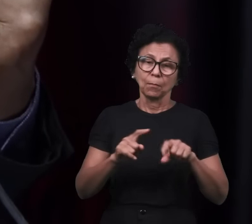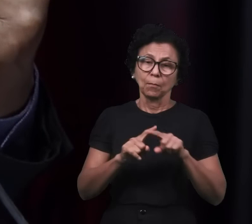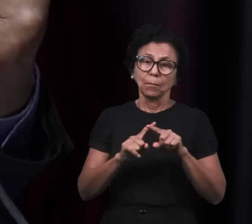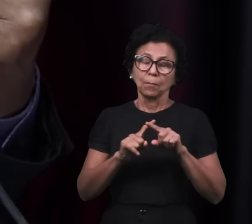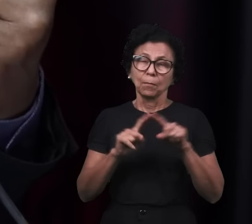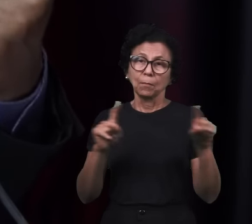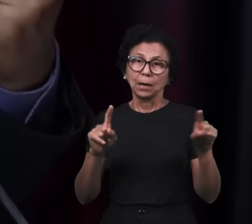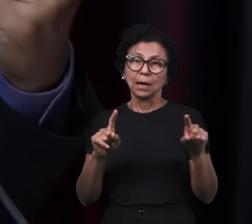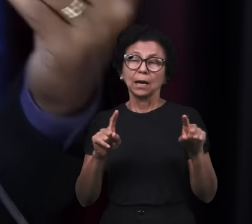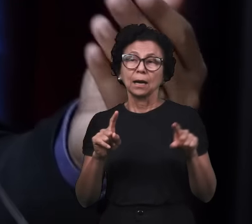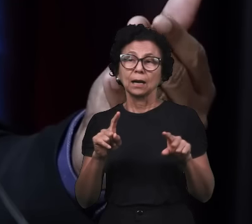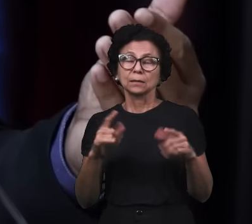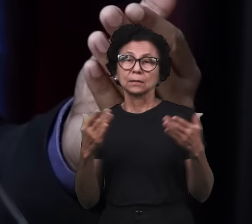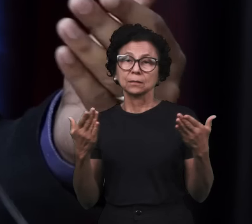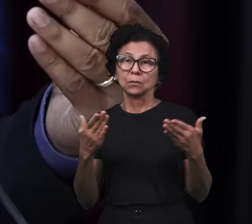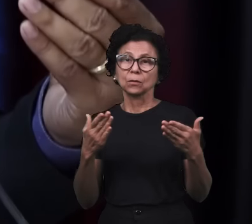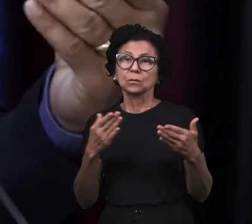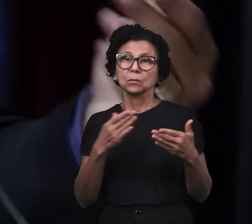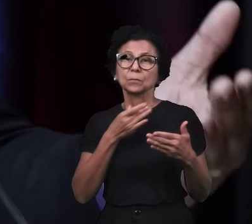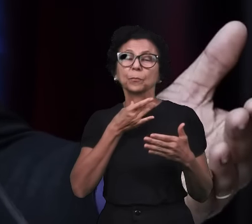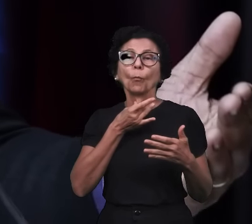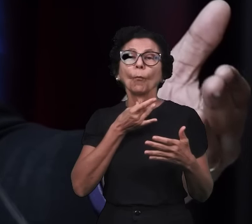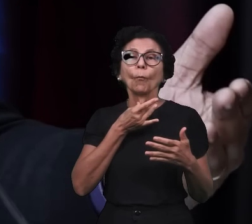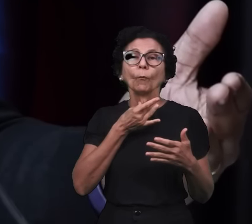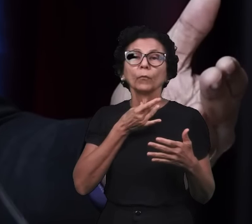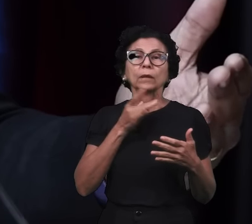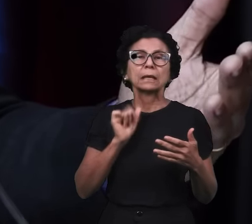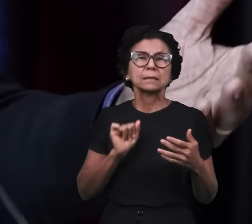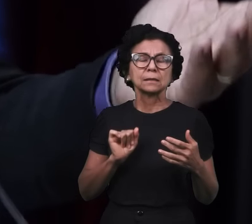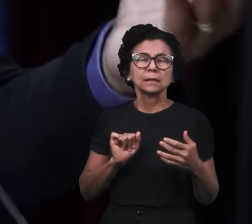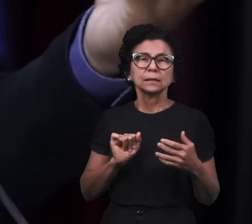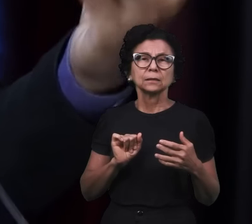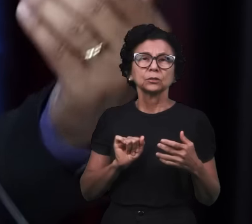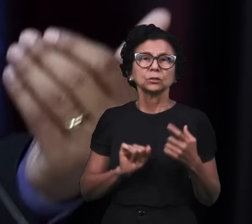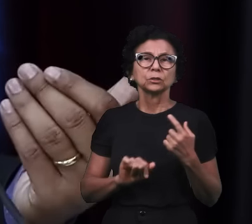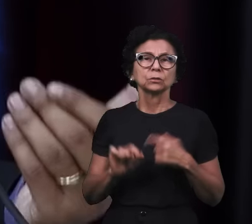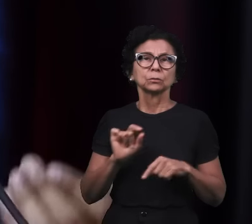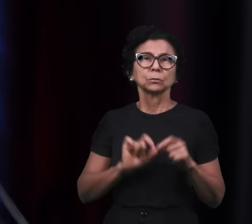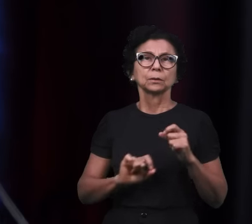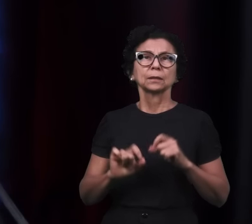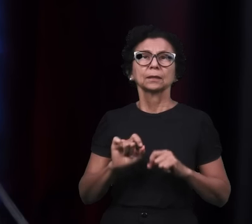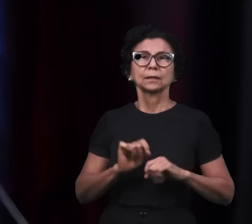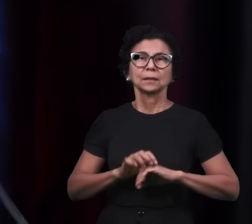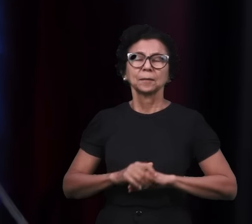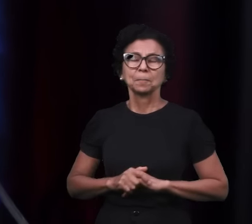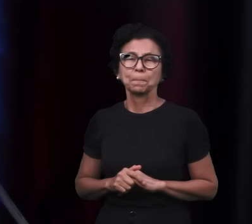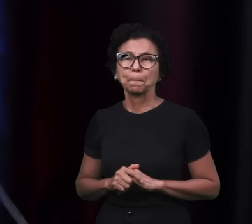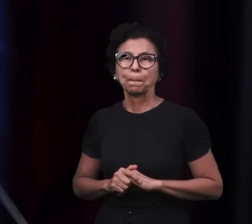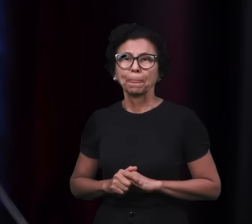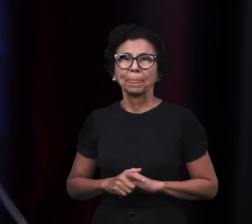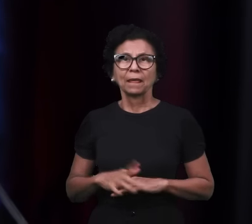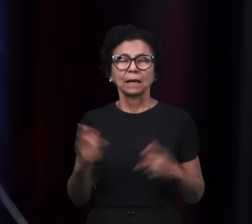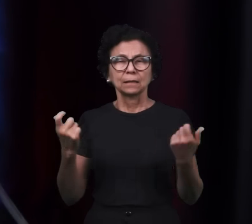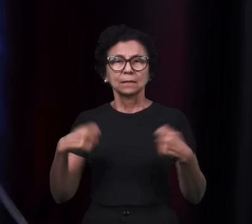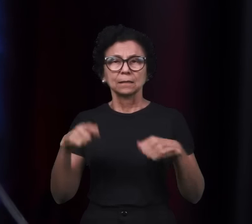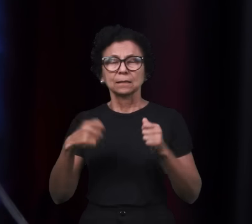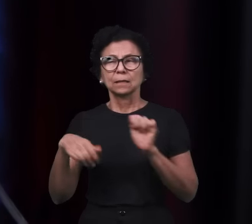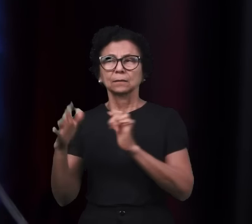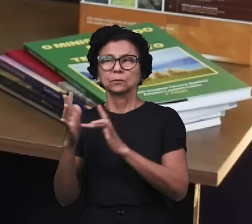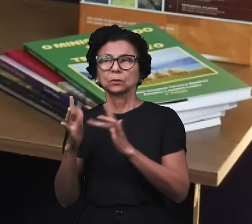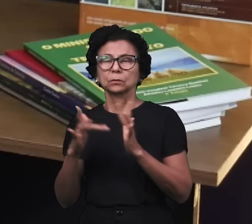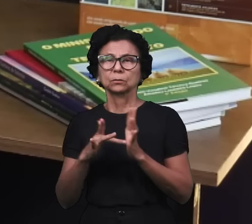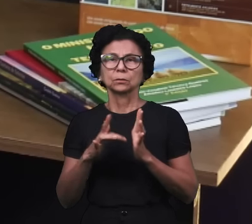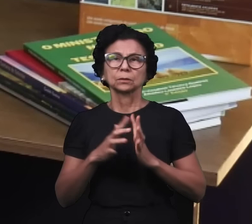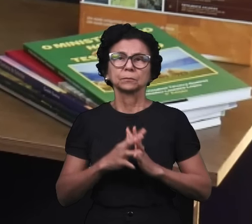sede é falar a Ele, é ir a Ele e nós teremos a água, né? É um